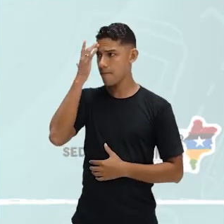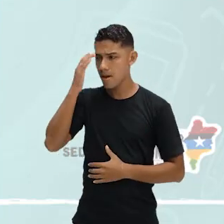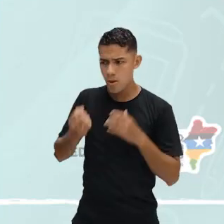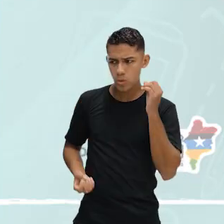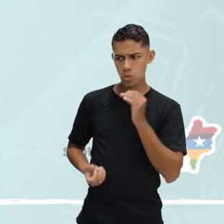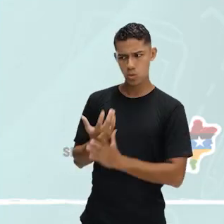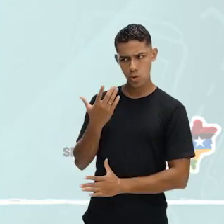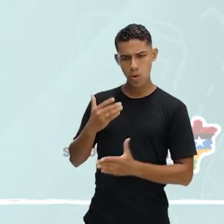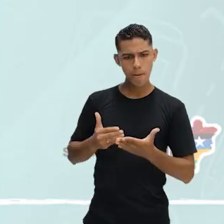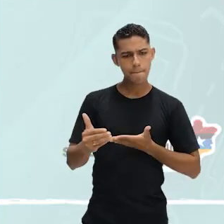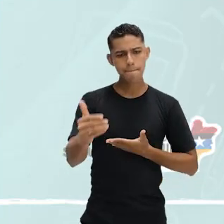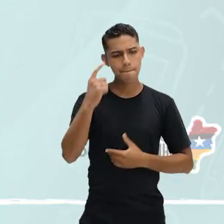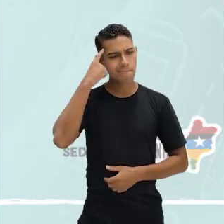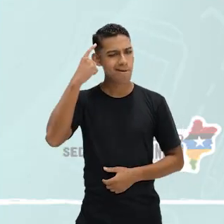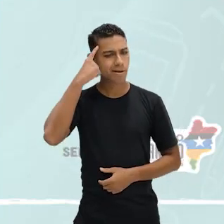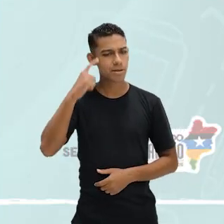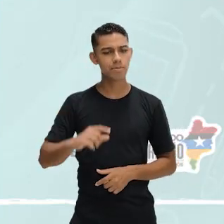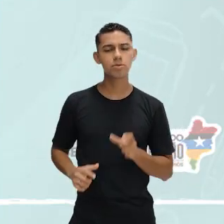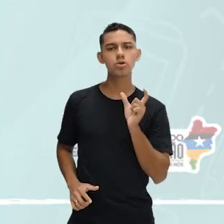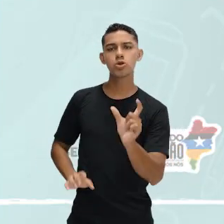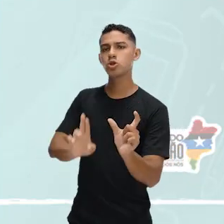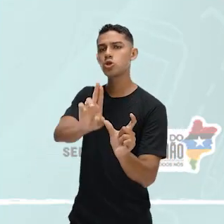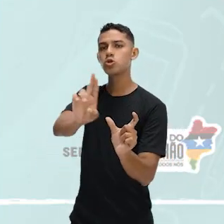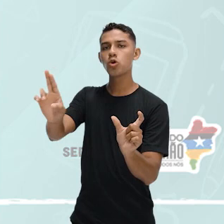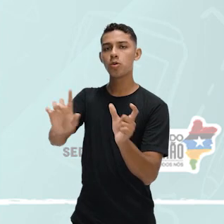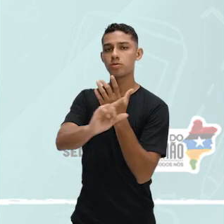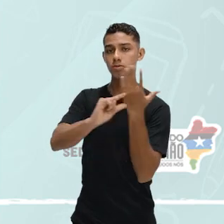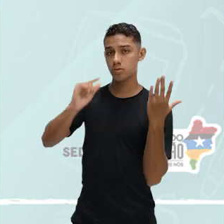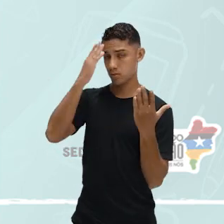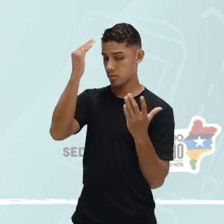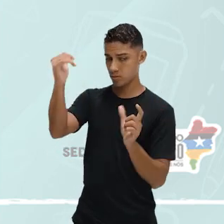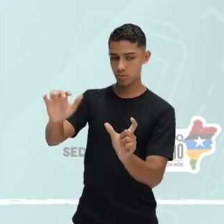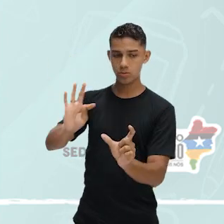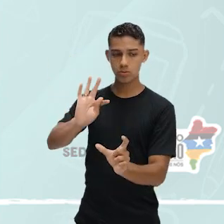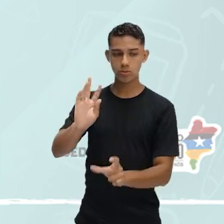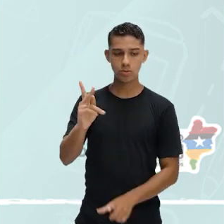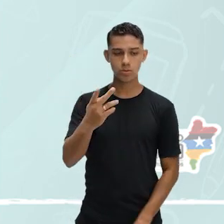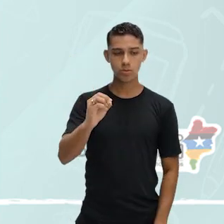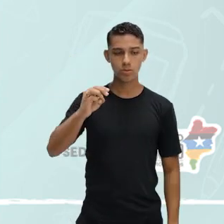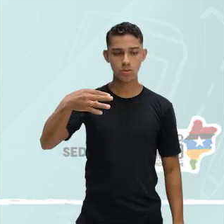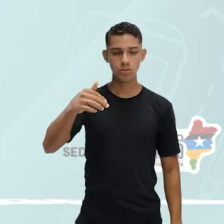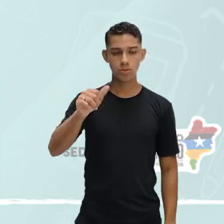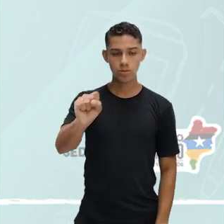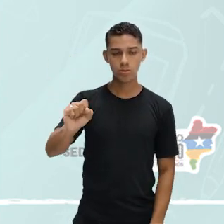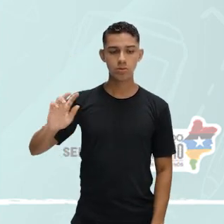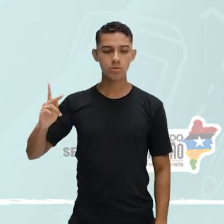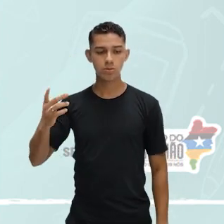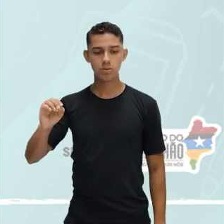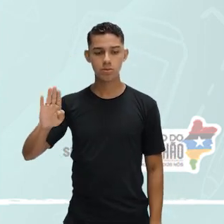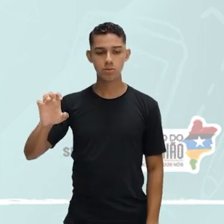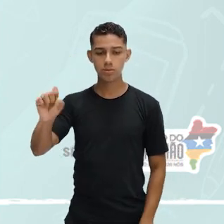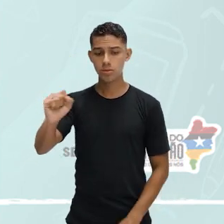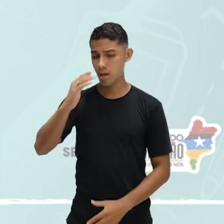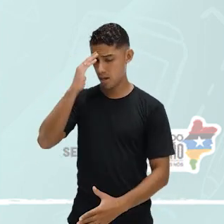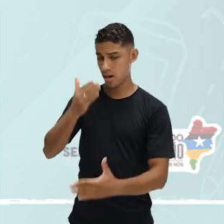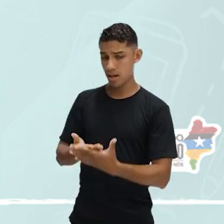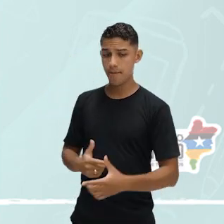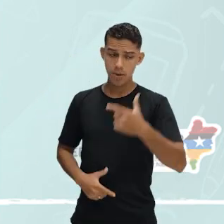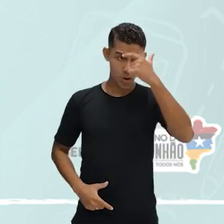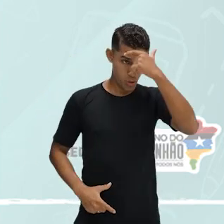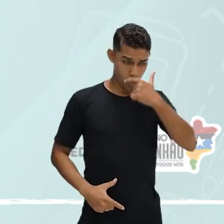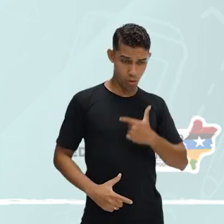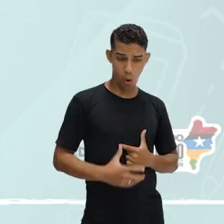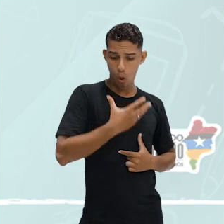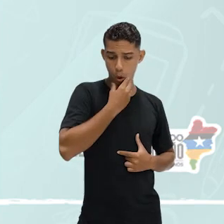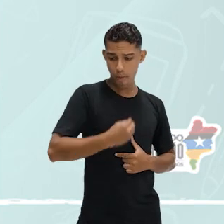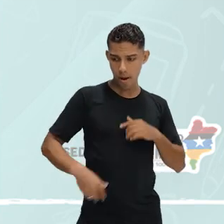pensamento contratualista, que é o nosso querido Thomas Hobbes, certo? Thomas Hobbes acreditava que o homem era o lobo do próprio homem.